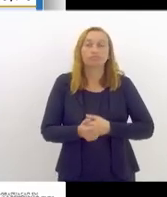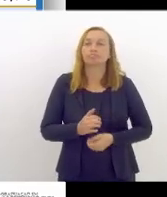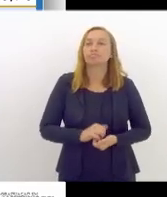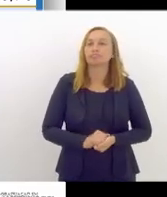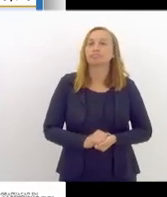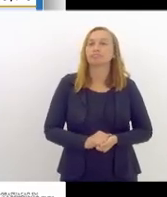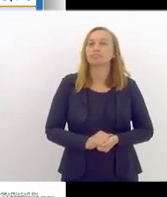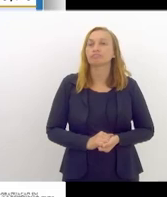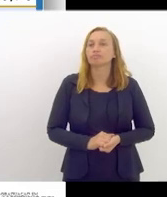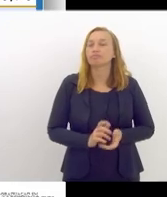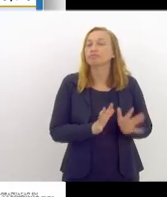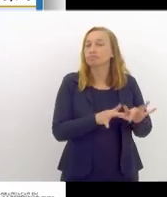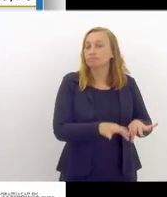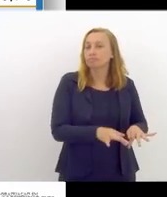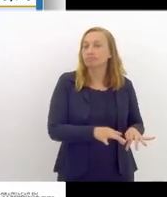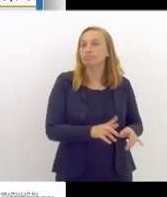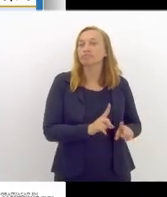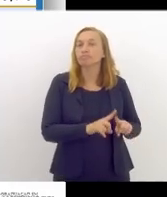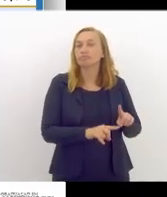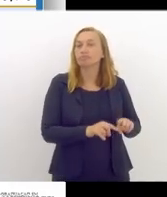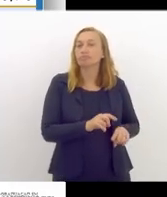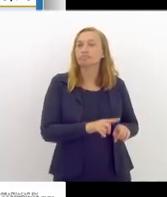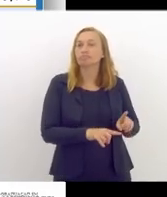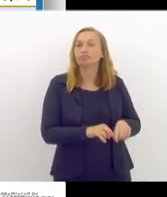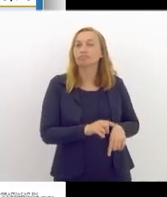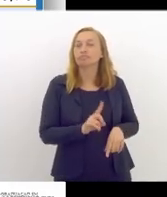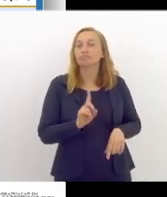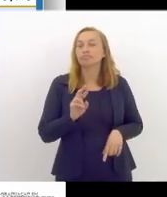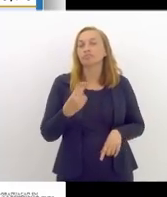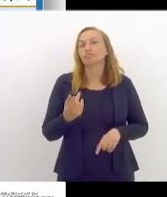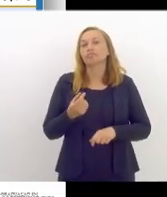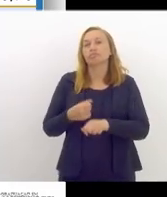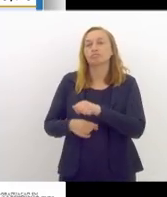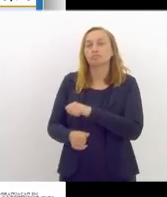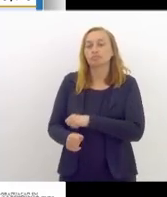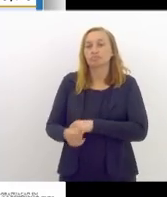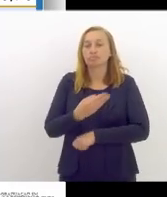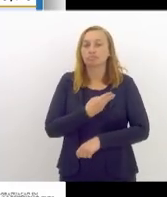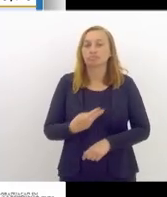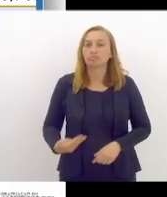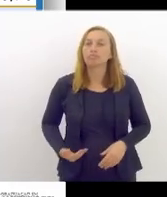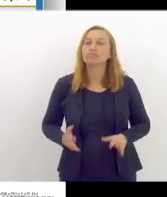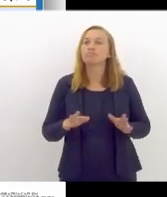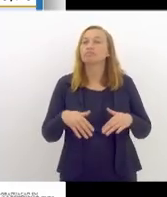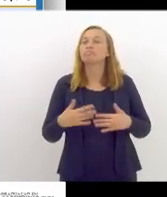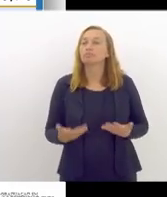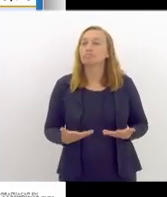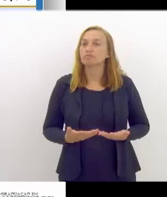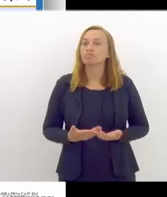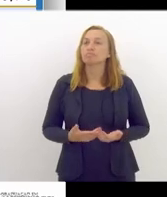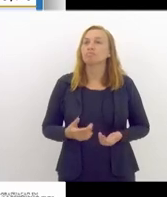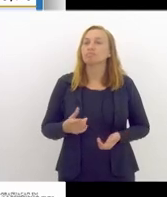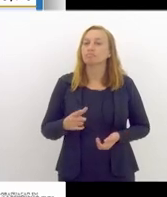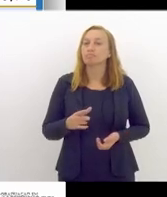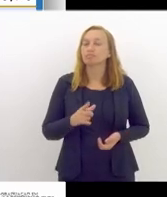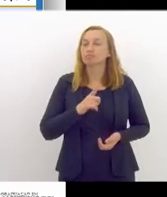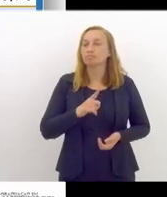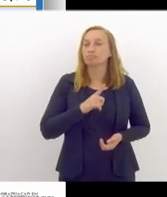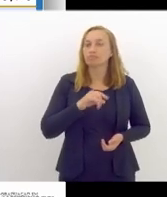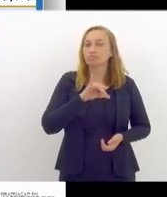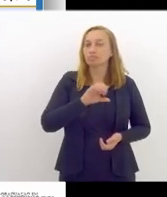final ou como né um investimento público o quanto que geraria de ICMS